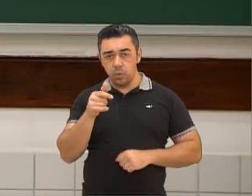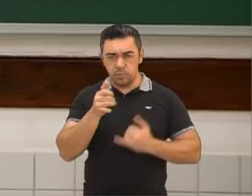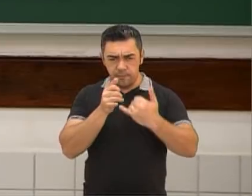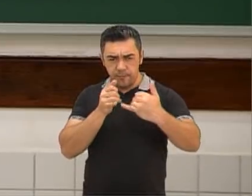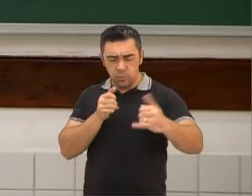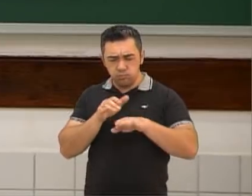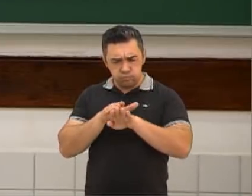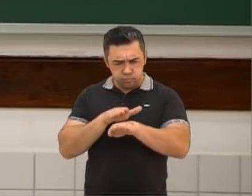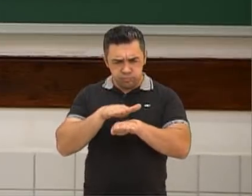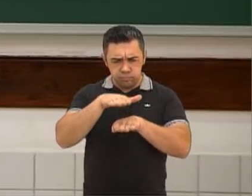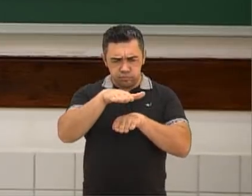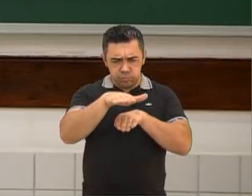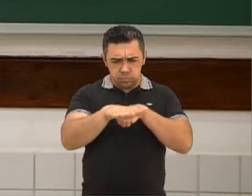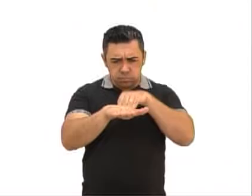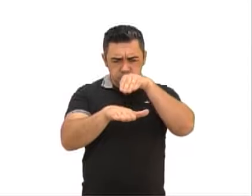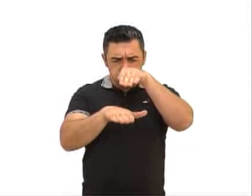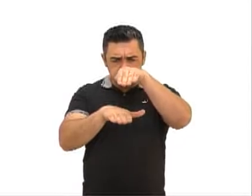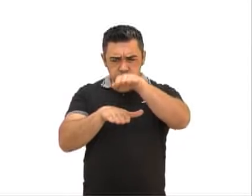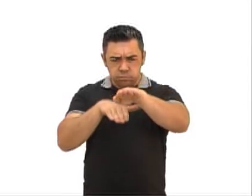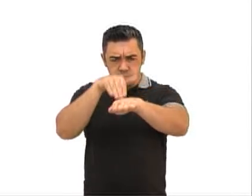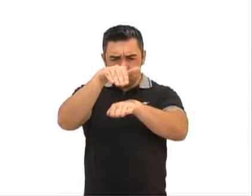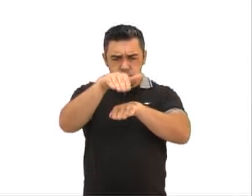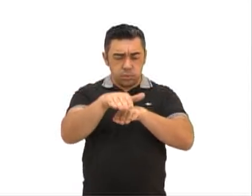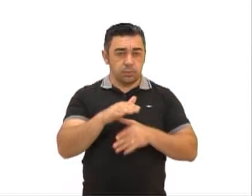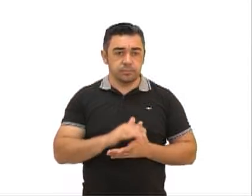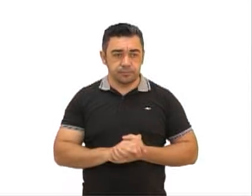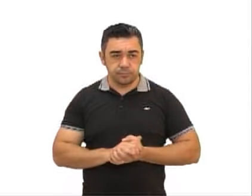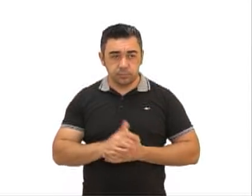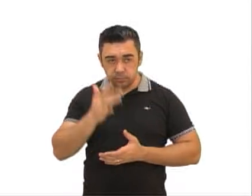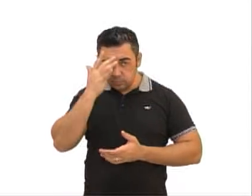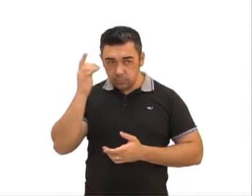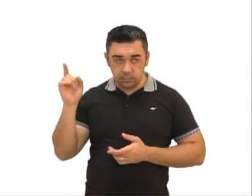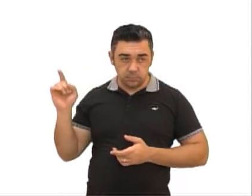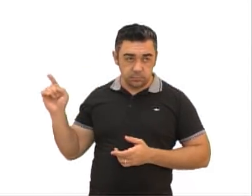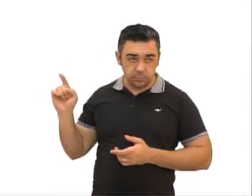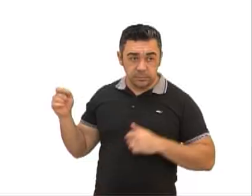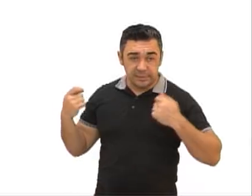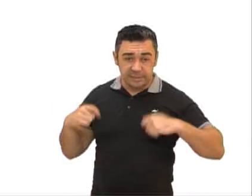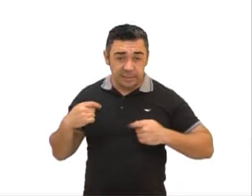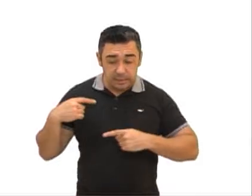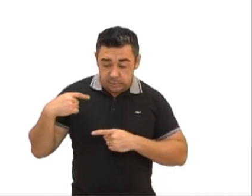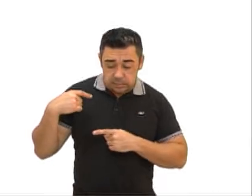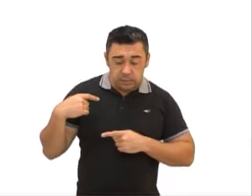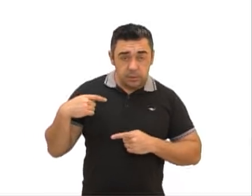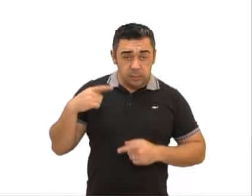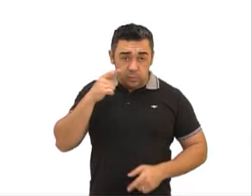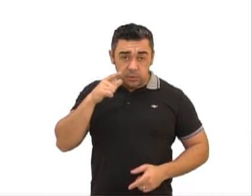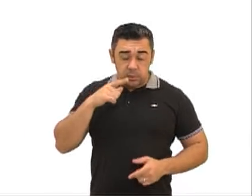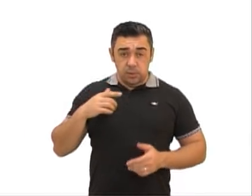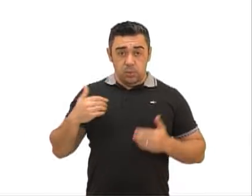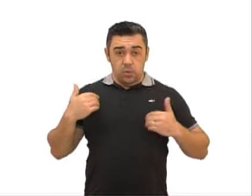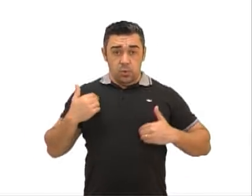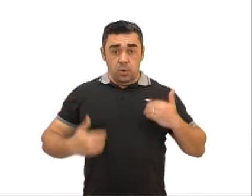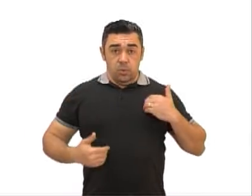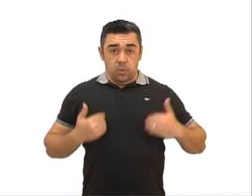bem tensionado. Um equilibrista precisa desenvolver uma boa